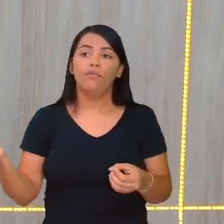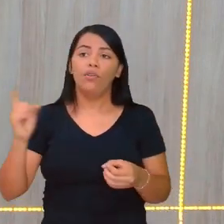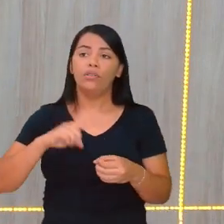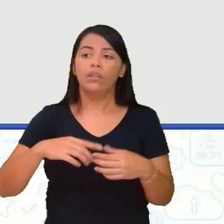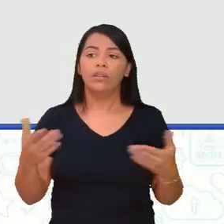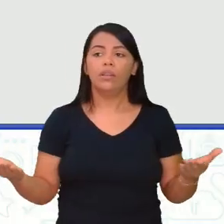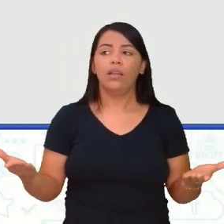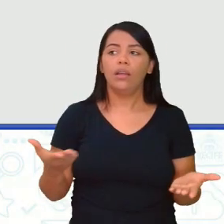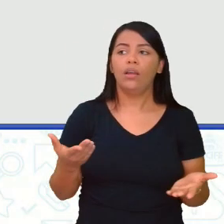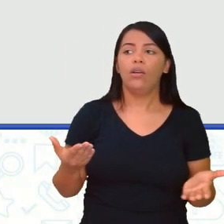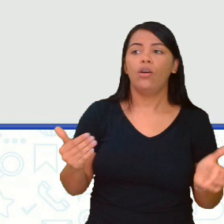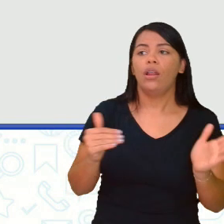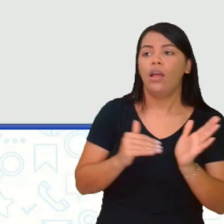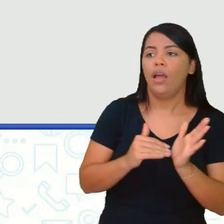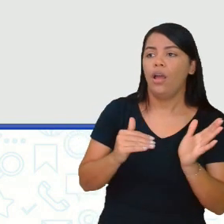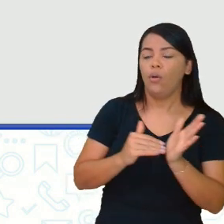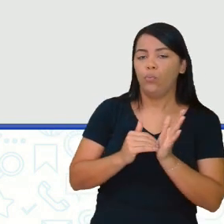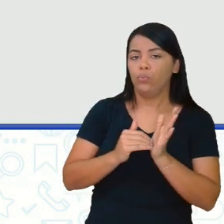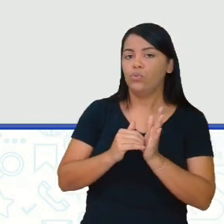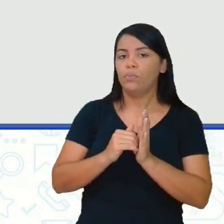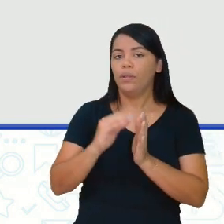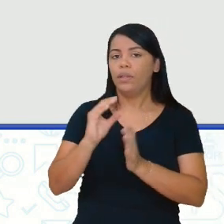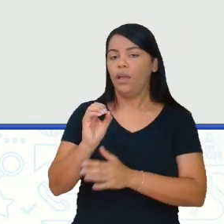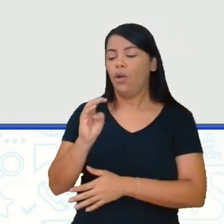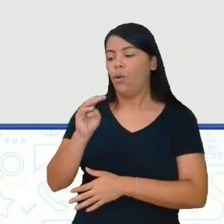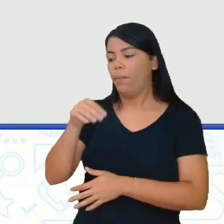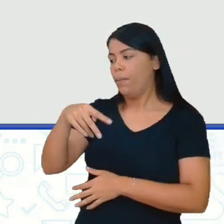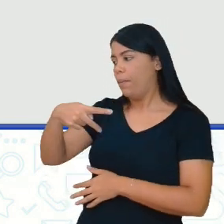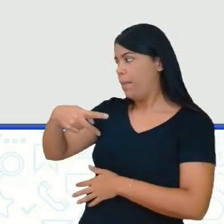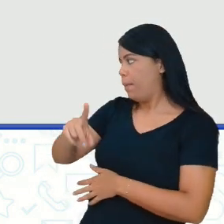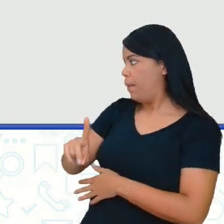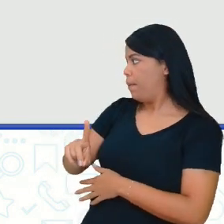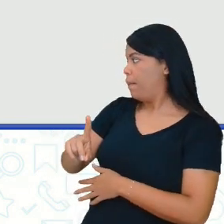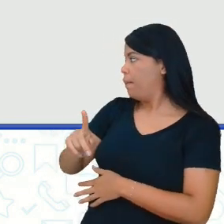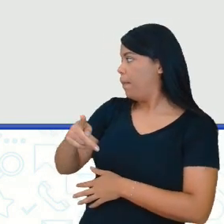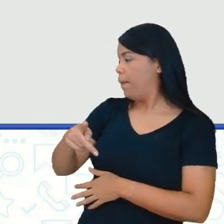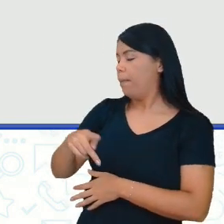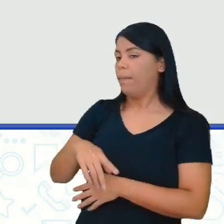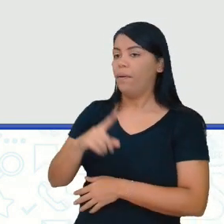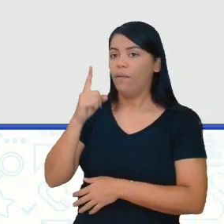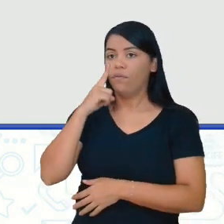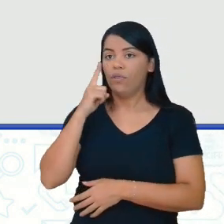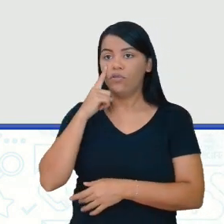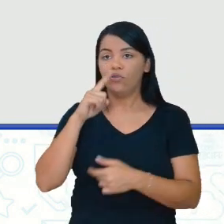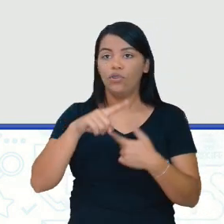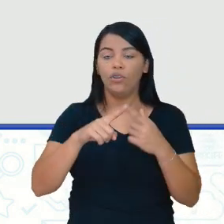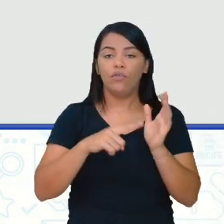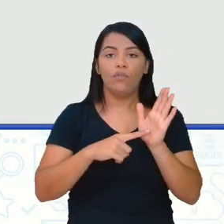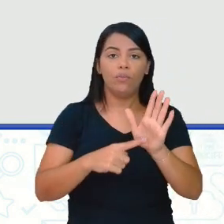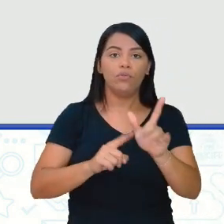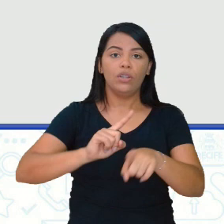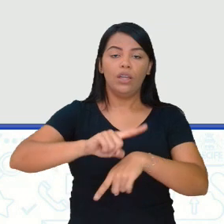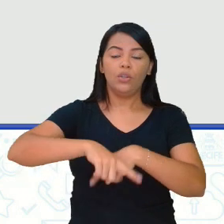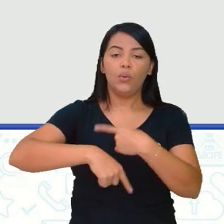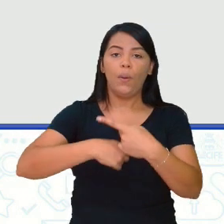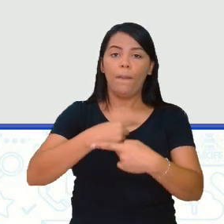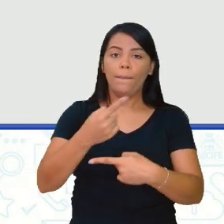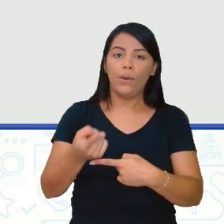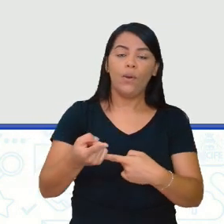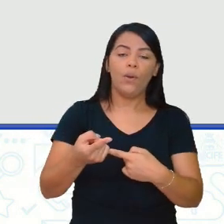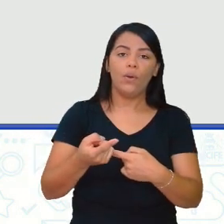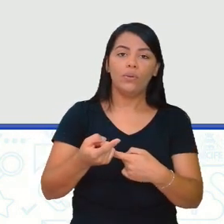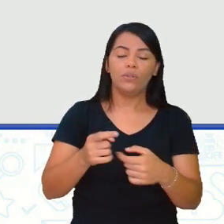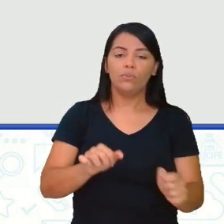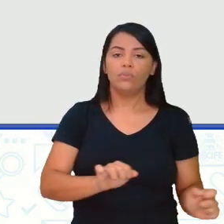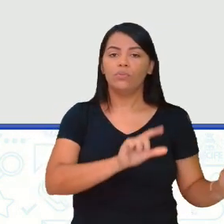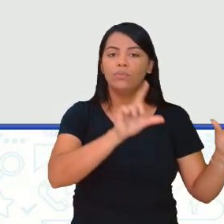última. OBMEP, veja na tabela que eu vou apresentar no próximo slide, o resultado da pesquisa feita em